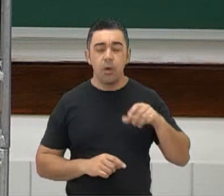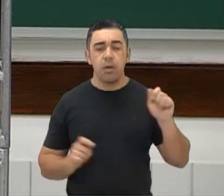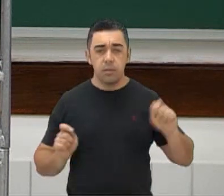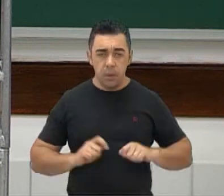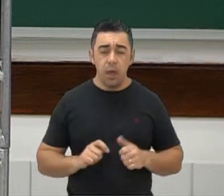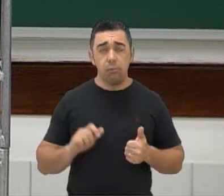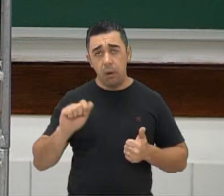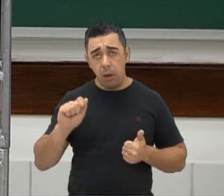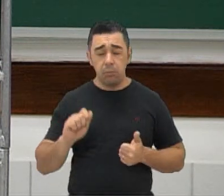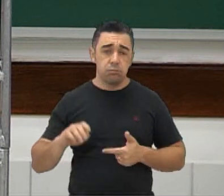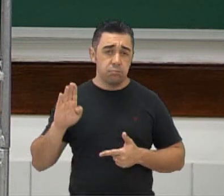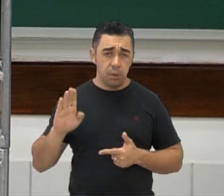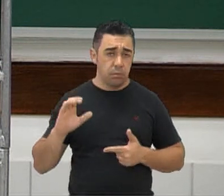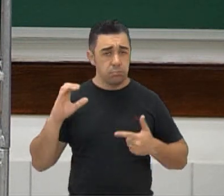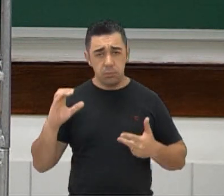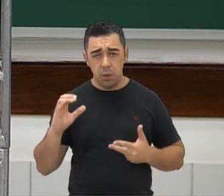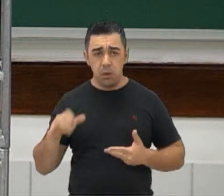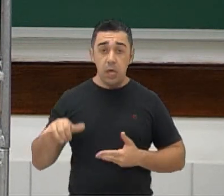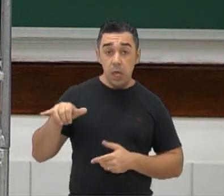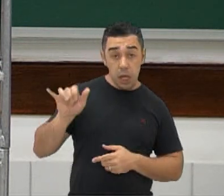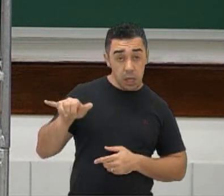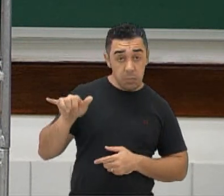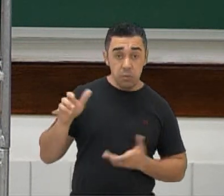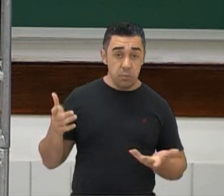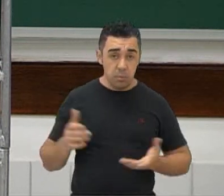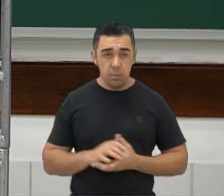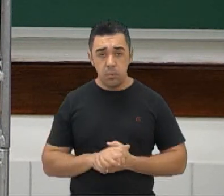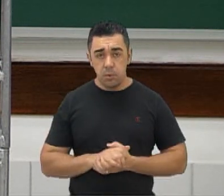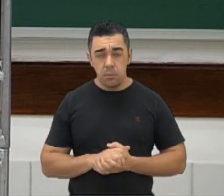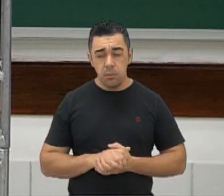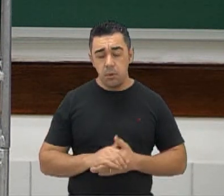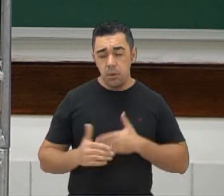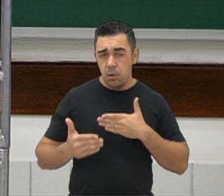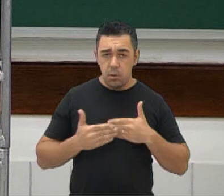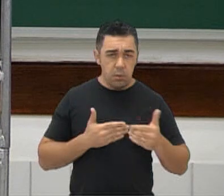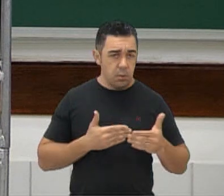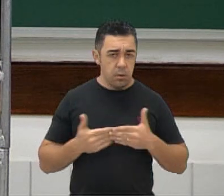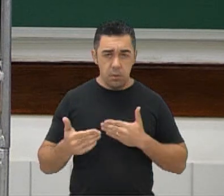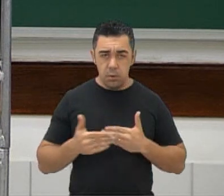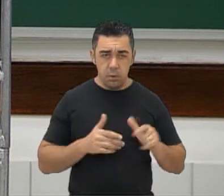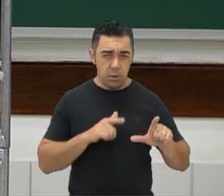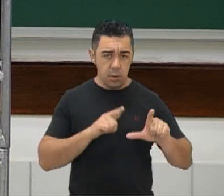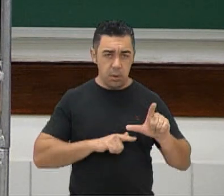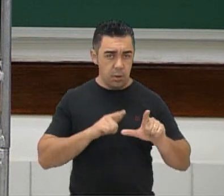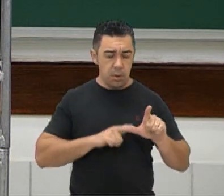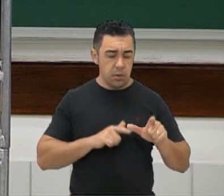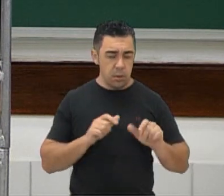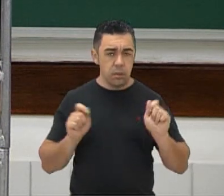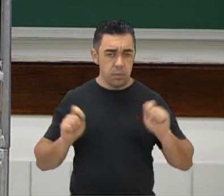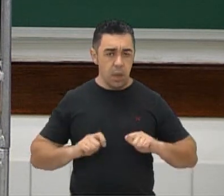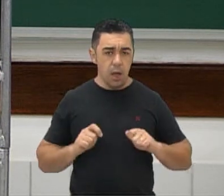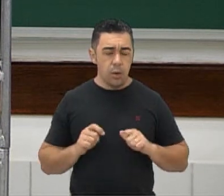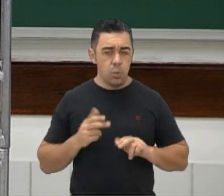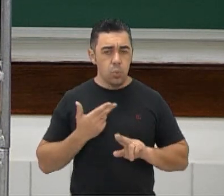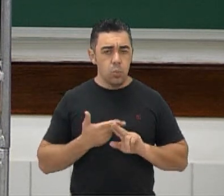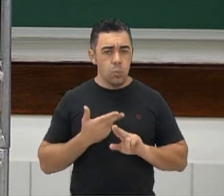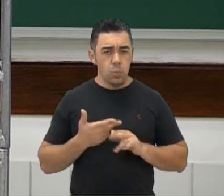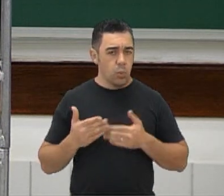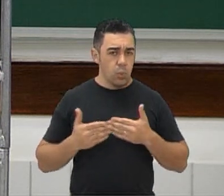letra A, B, C, Y. A letra ela não interfere na hora de você resolver a